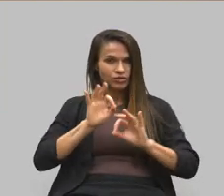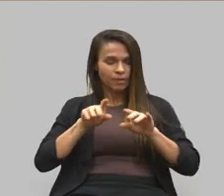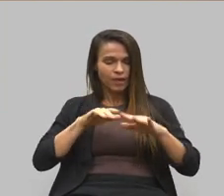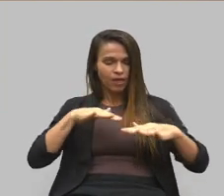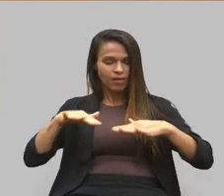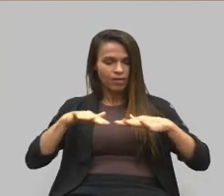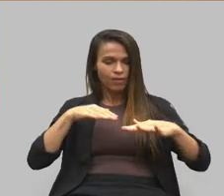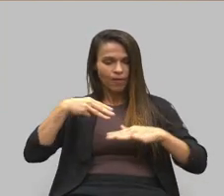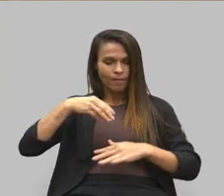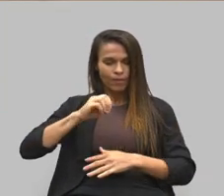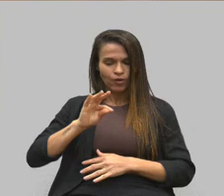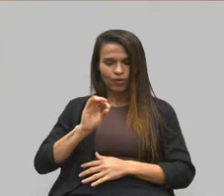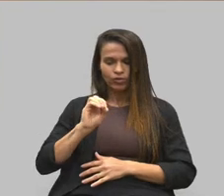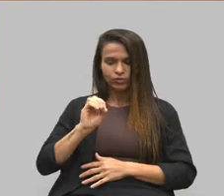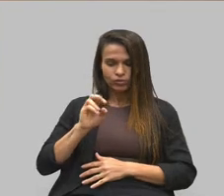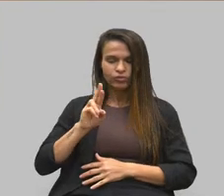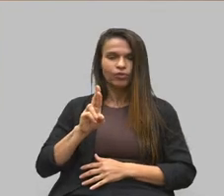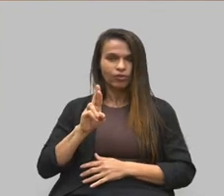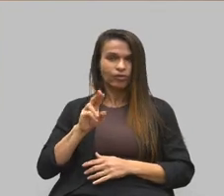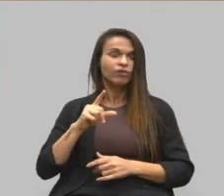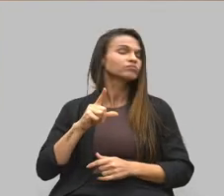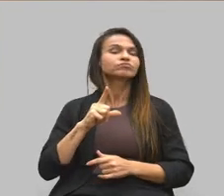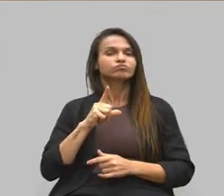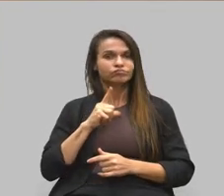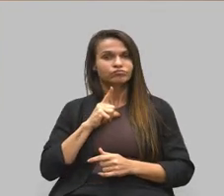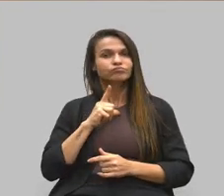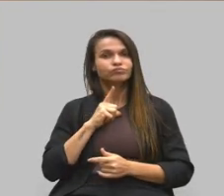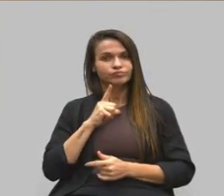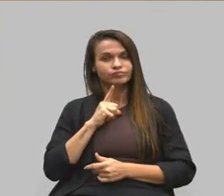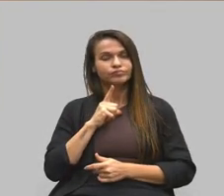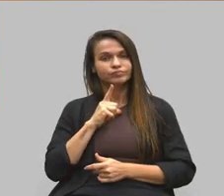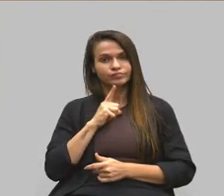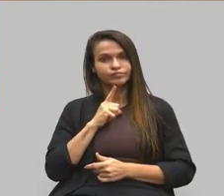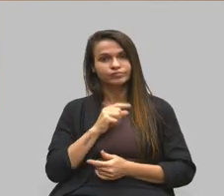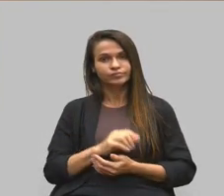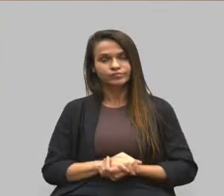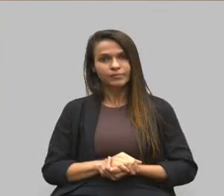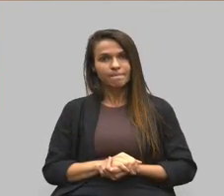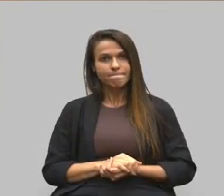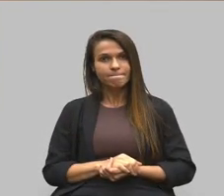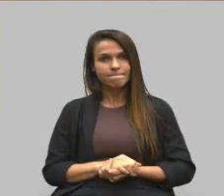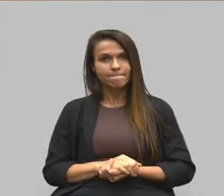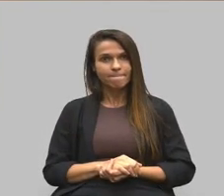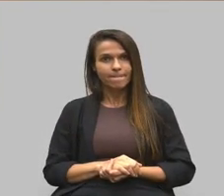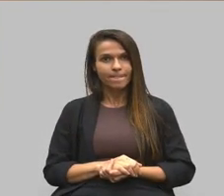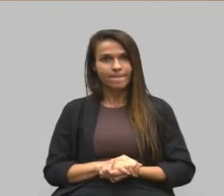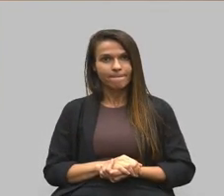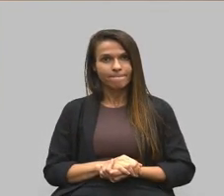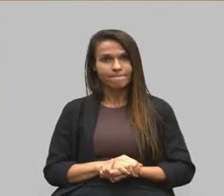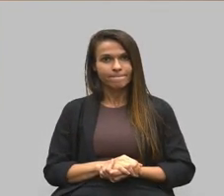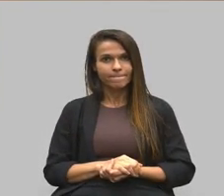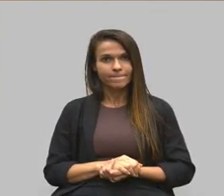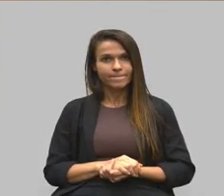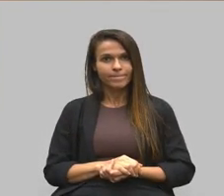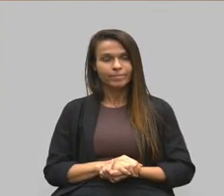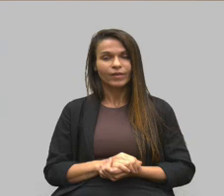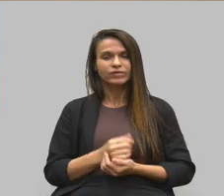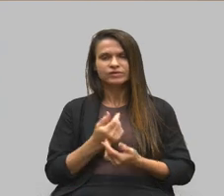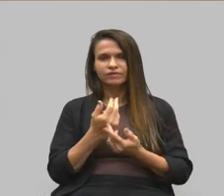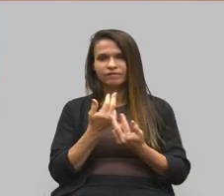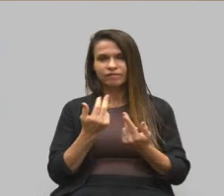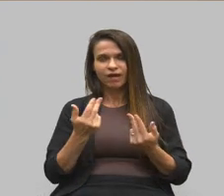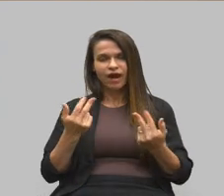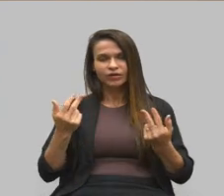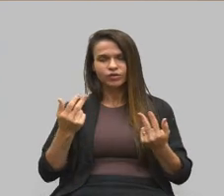deficitário que é onde também as nossas profissões vão atuar né né então Eh são vários várias